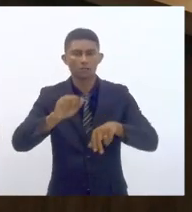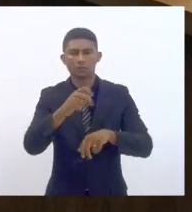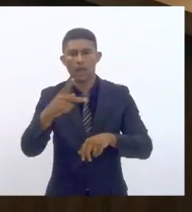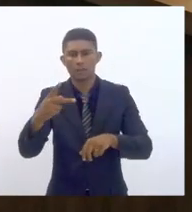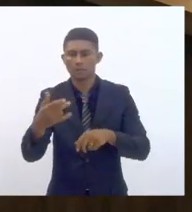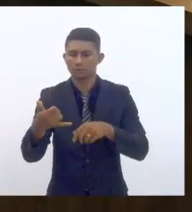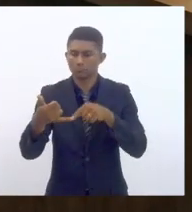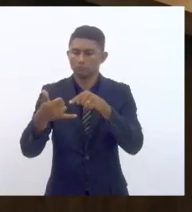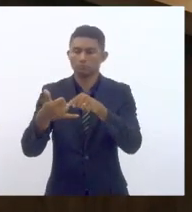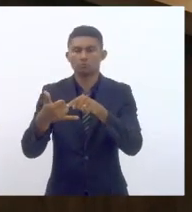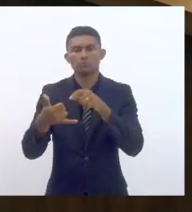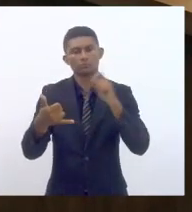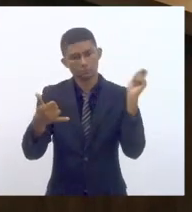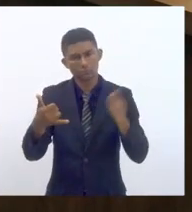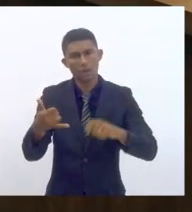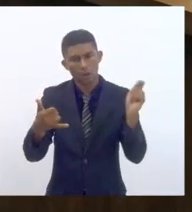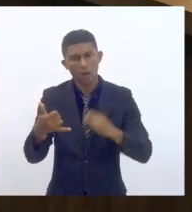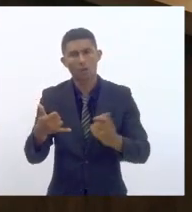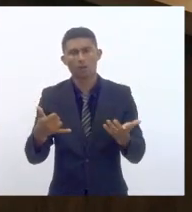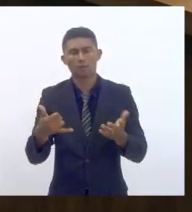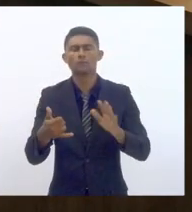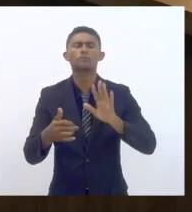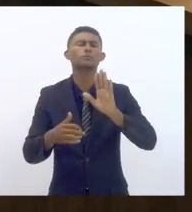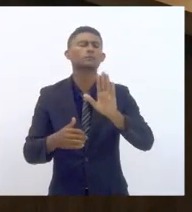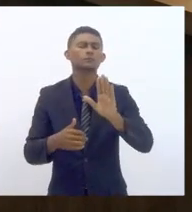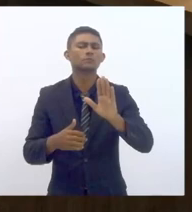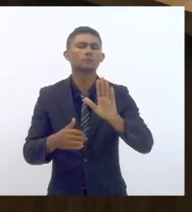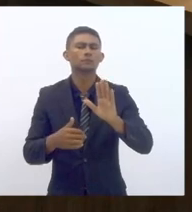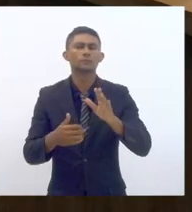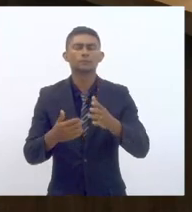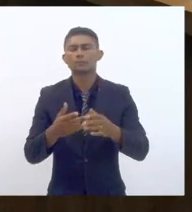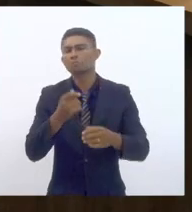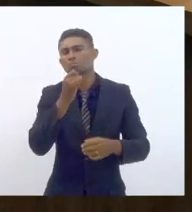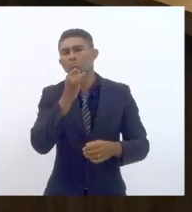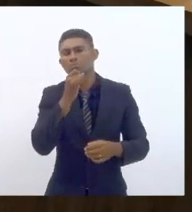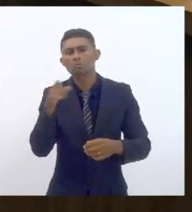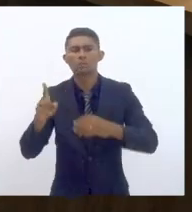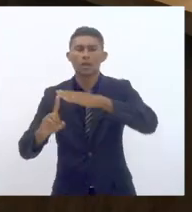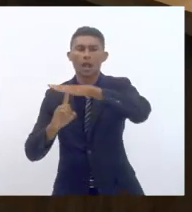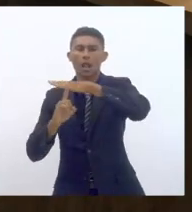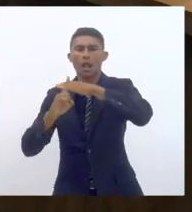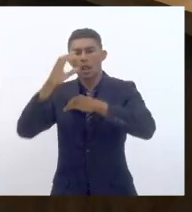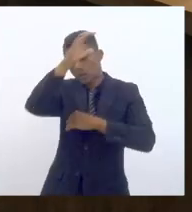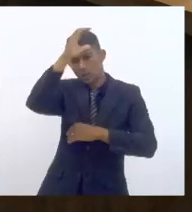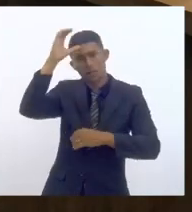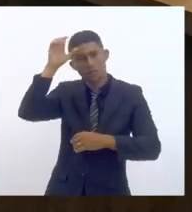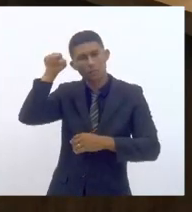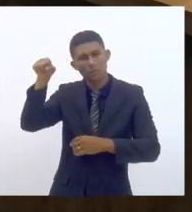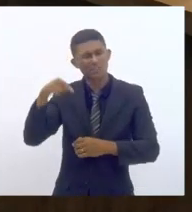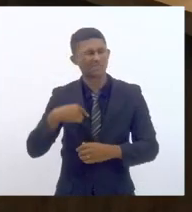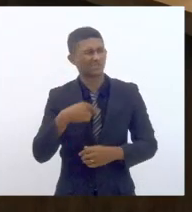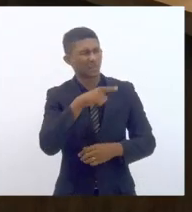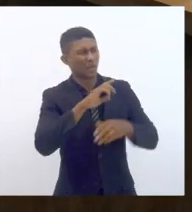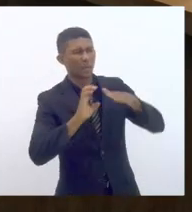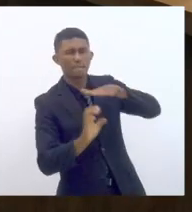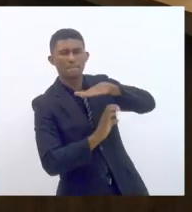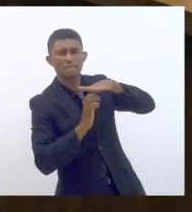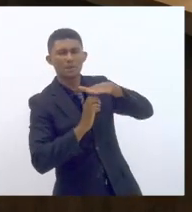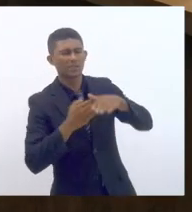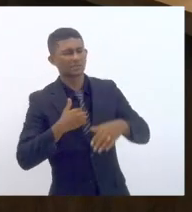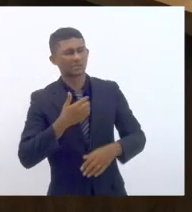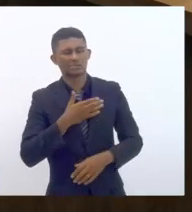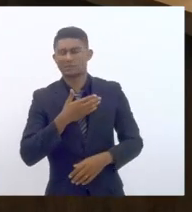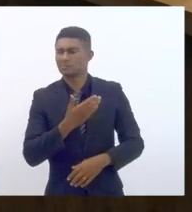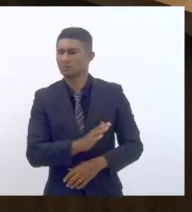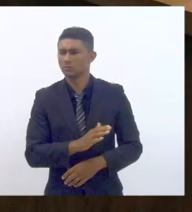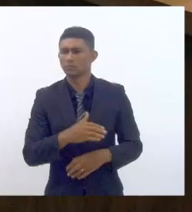faz hoje pelos aplicativos. Mas, quando o cliente está insatisfeito com as operadoras, existe